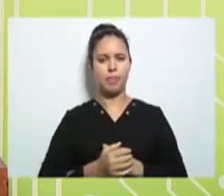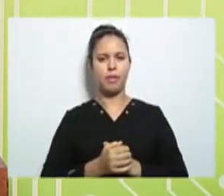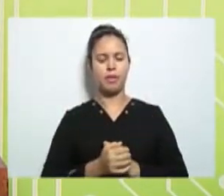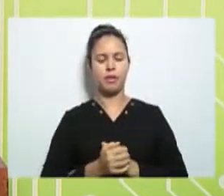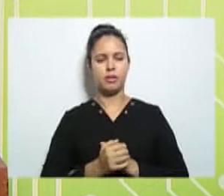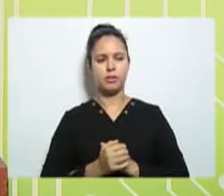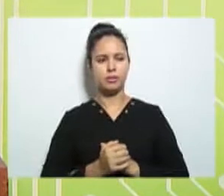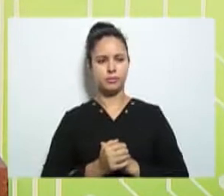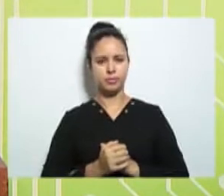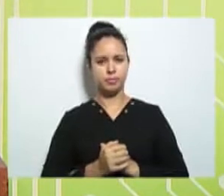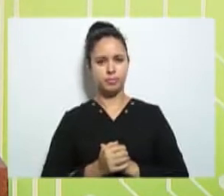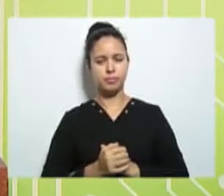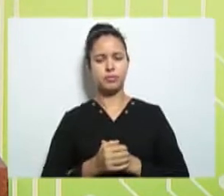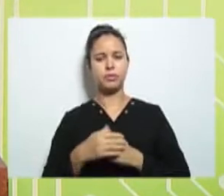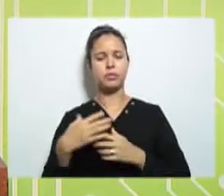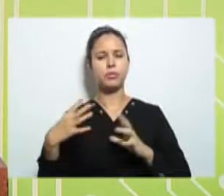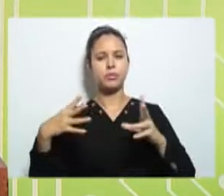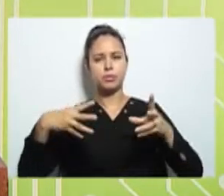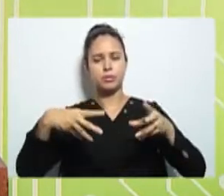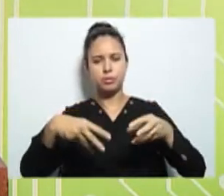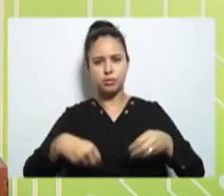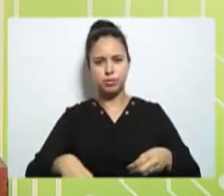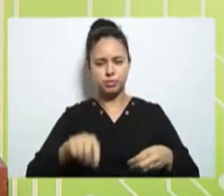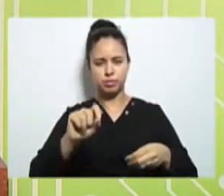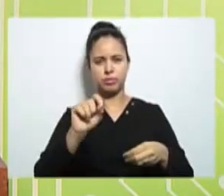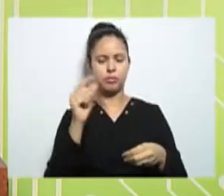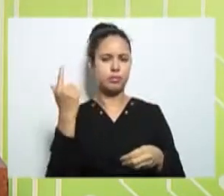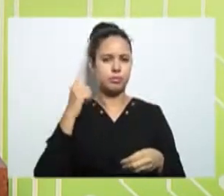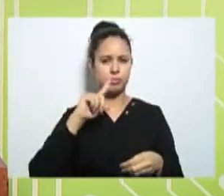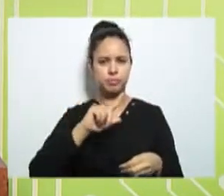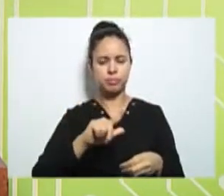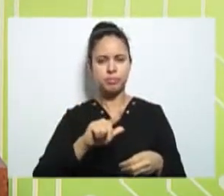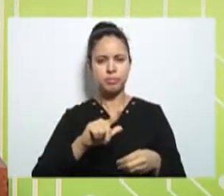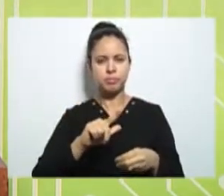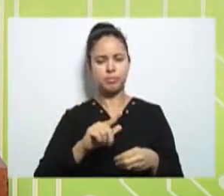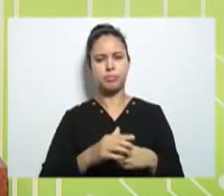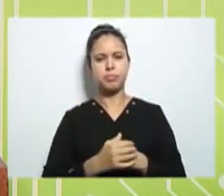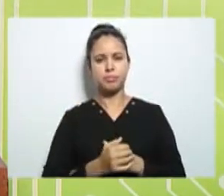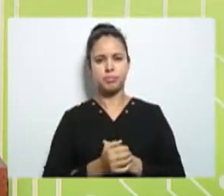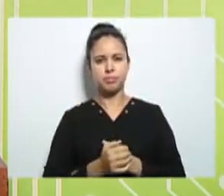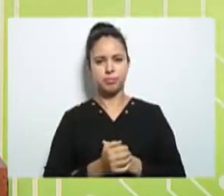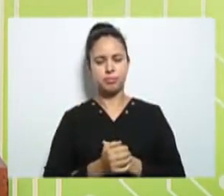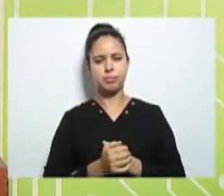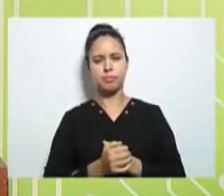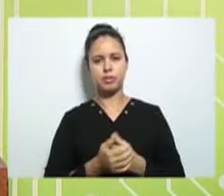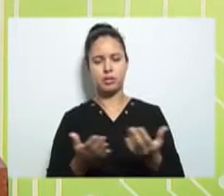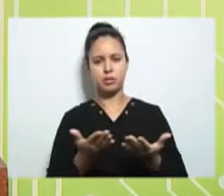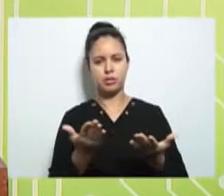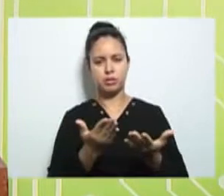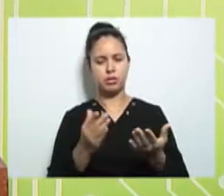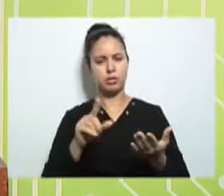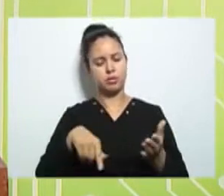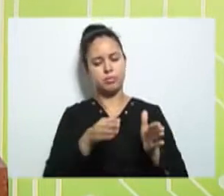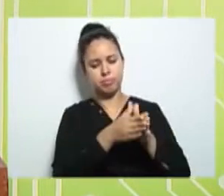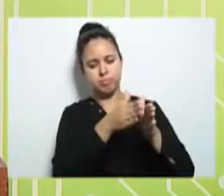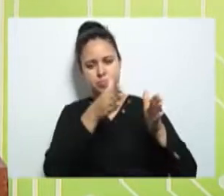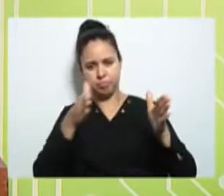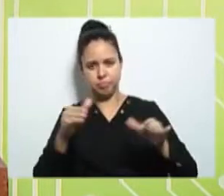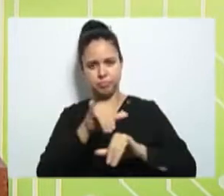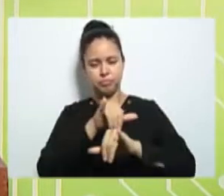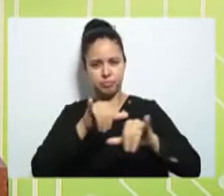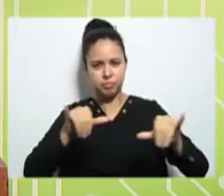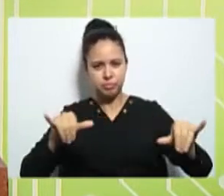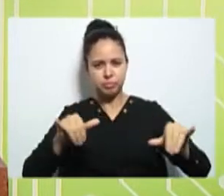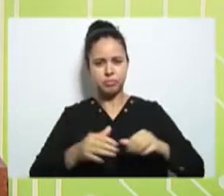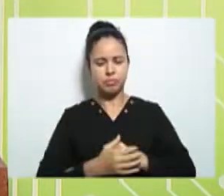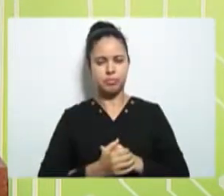tudo foi trabalhando, culminando para que a gente pudesse passar pelo que a gente chama de era da informação, tá bom, gente? O que é isso? O que